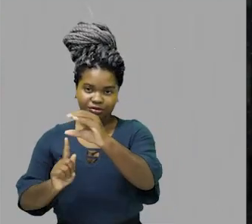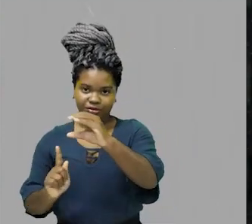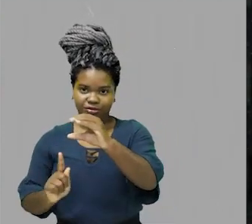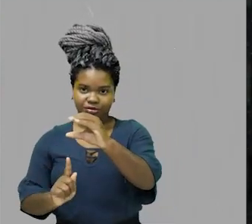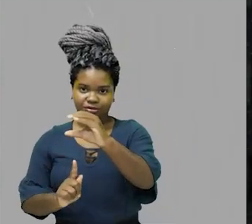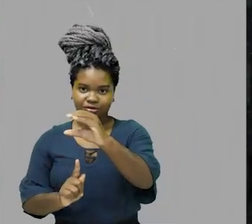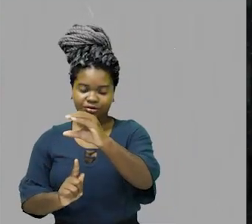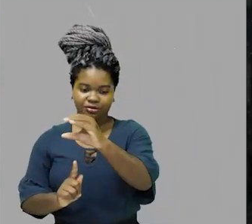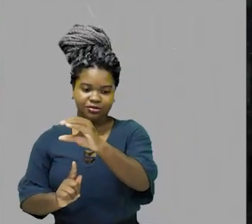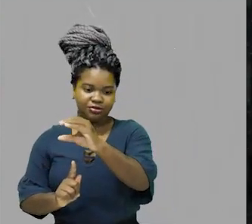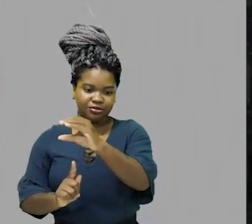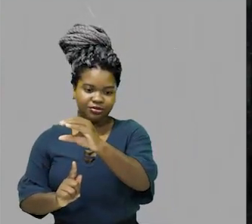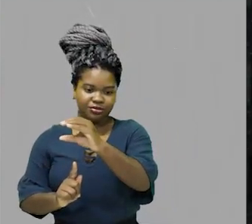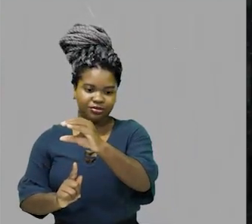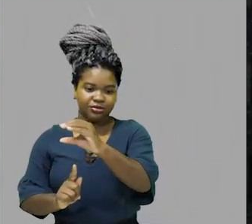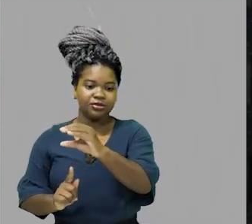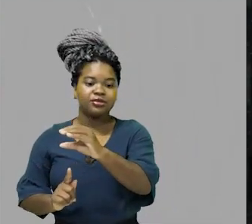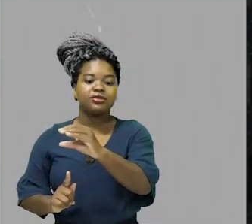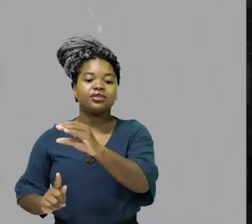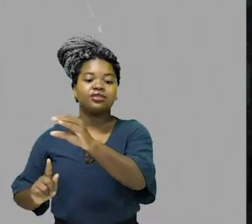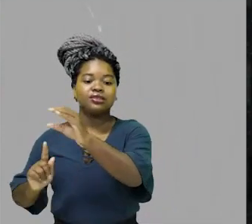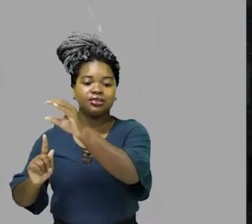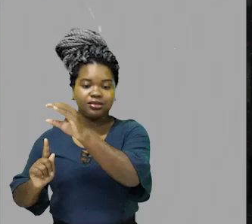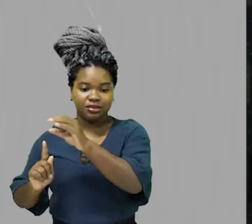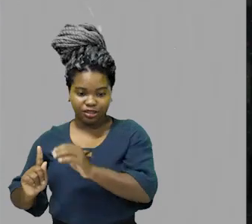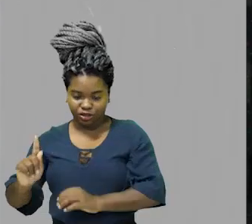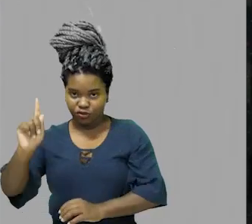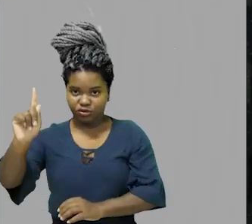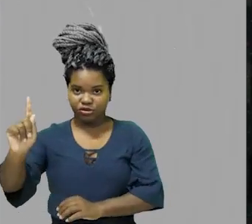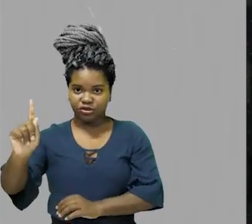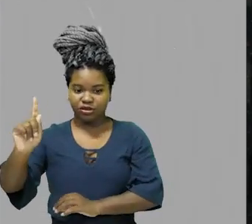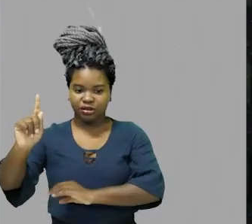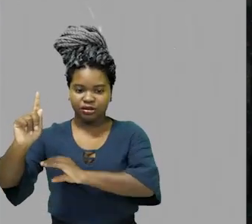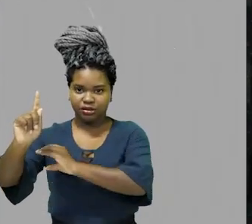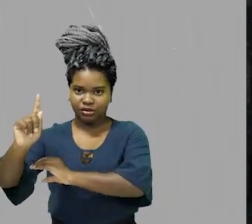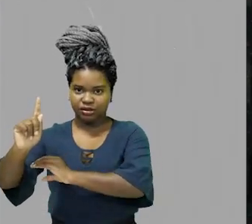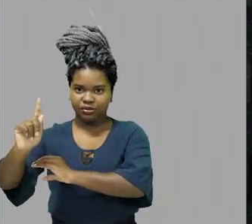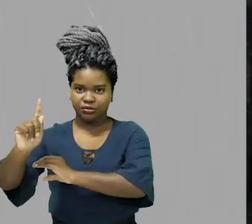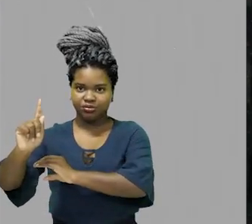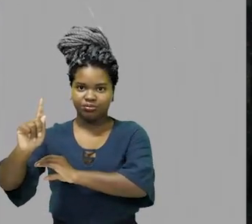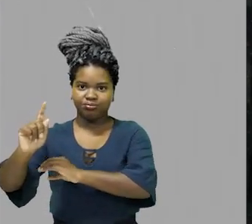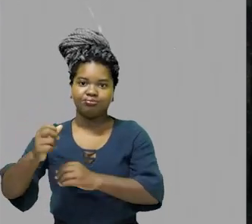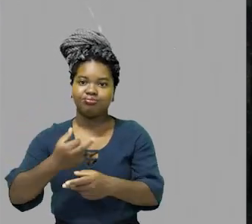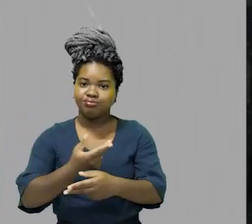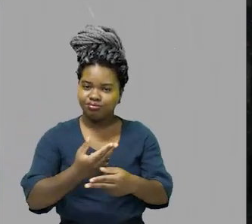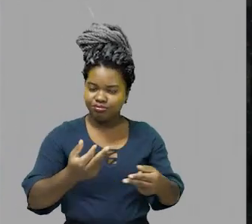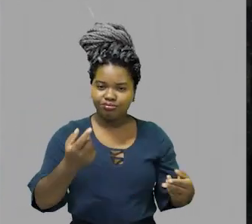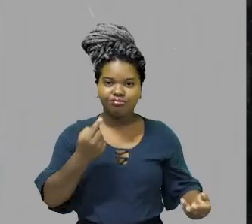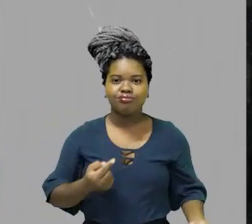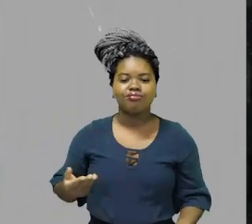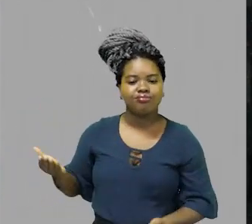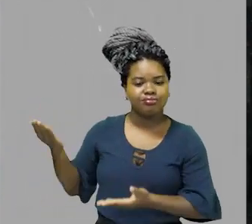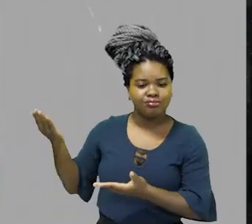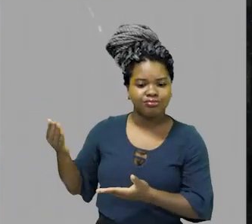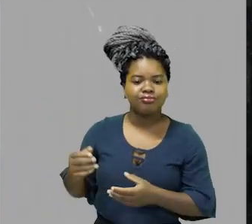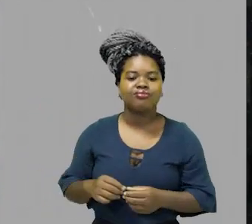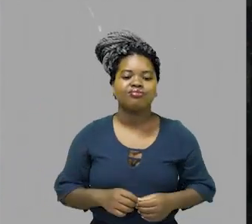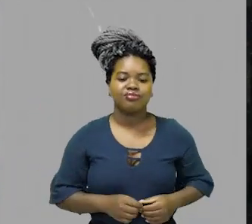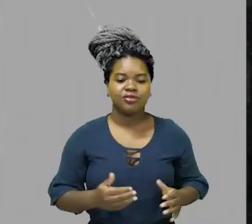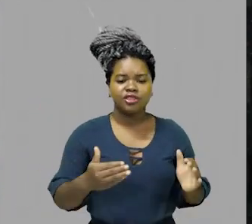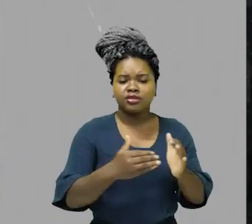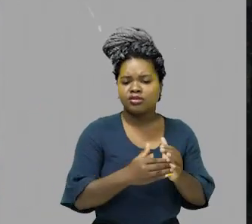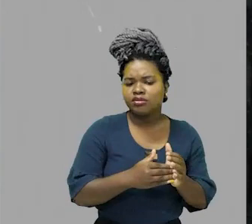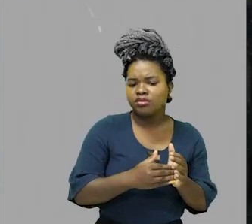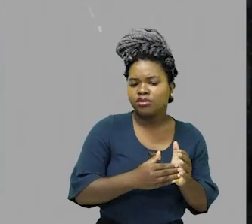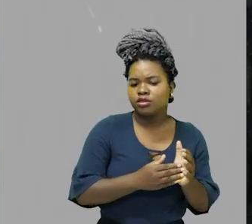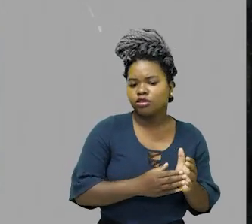G. Se eu tenho G aqui, também coloca aqui o C. Se eu tenho adenina aqui, eu coloco o U. E por último aqui, se